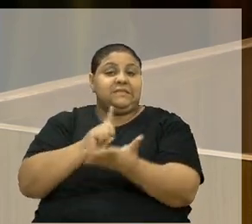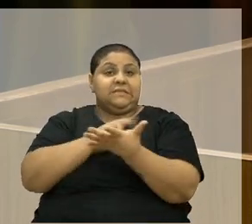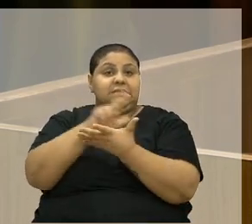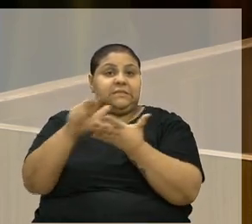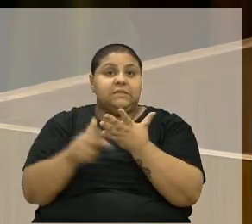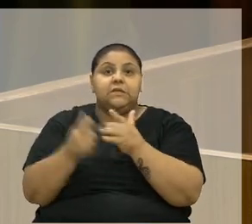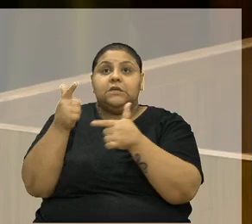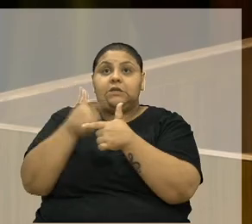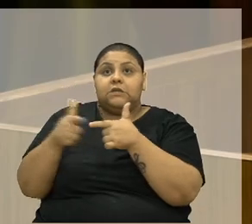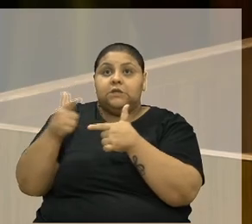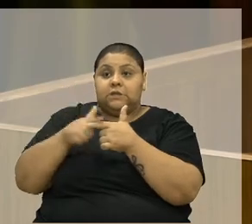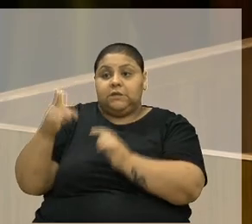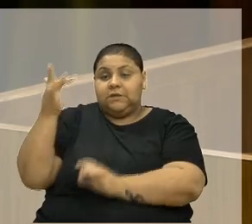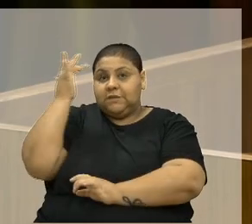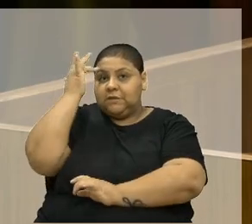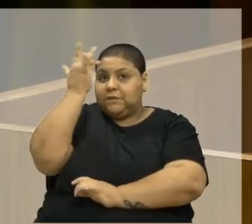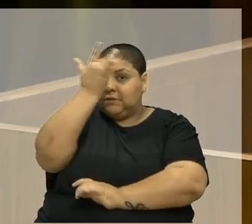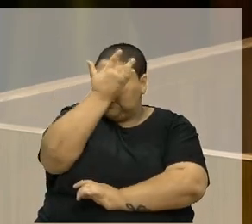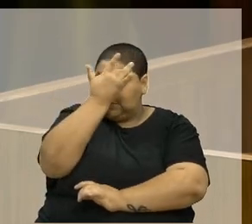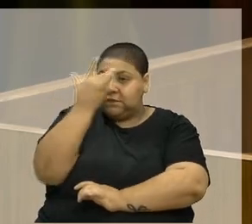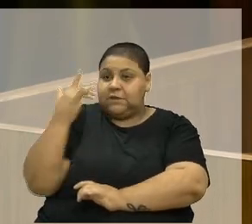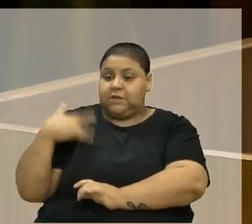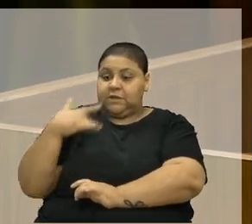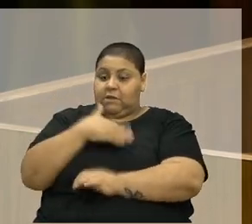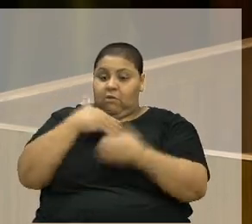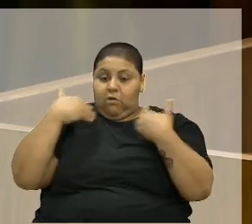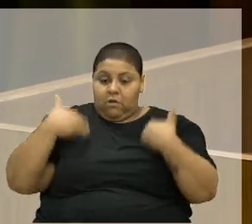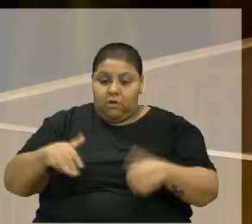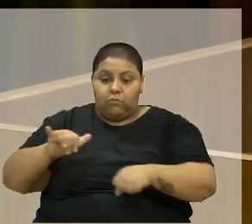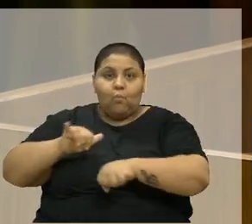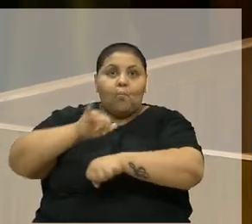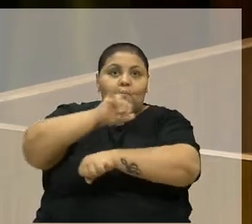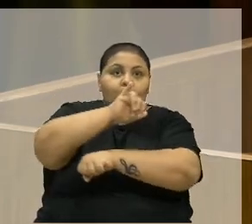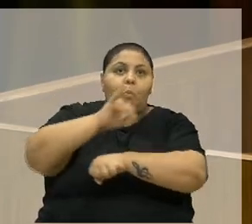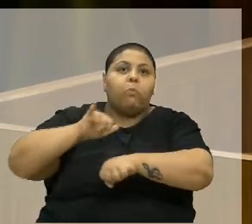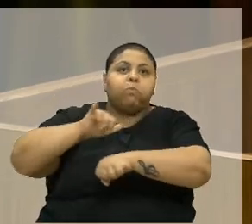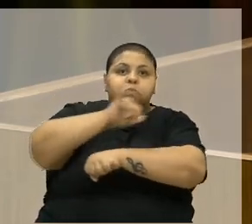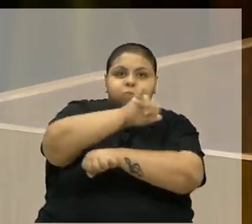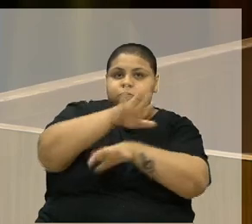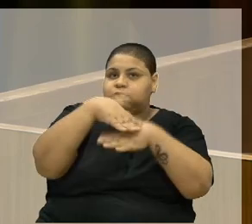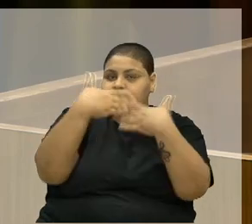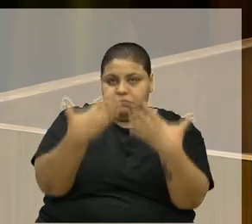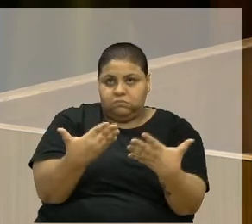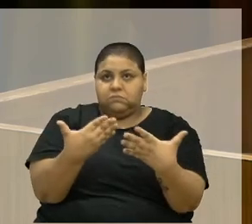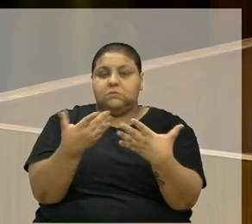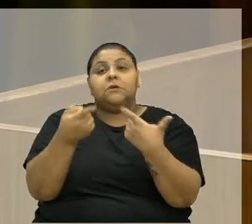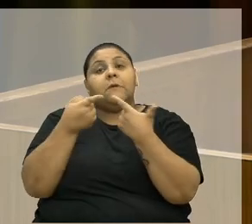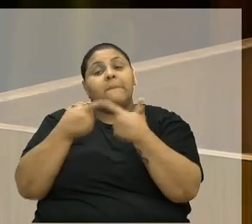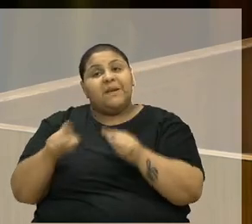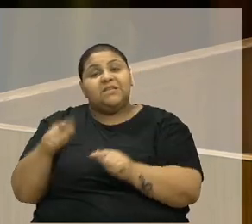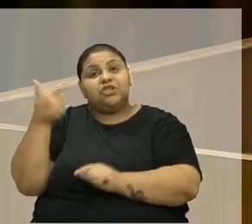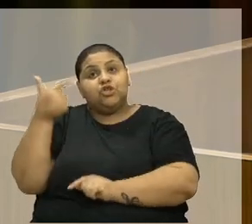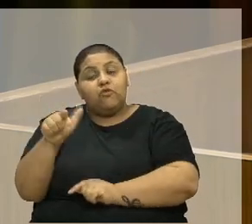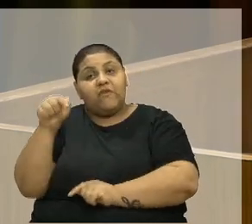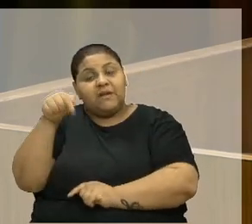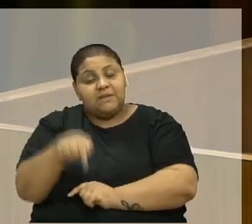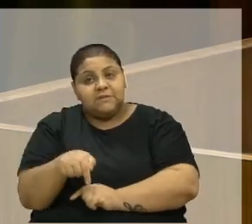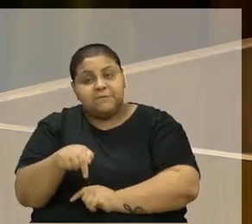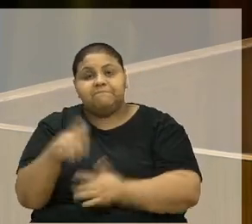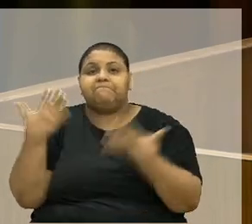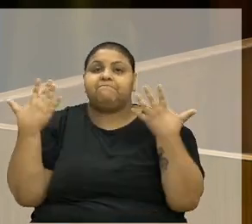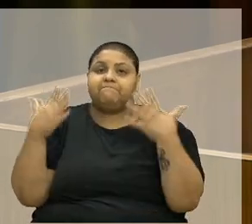implicações desde saúde mental saúde física obesidade Enfim uma série de questões mas mais uma vez aqui